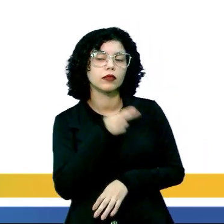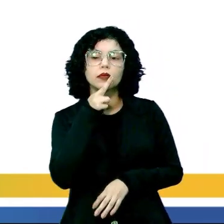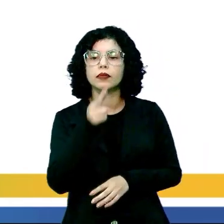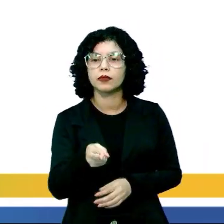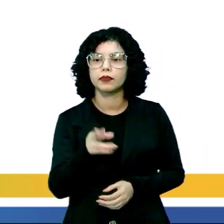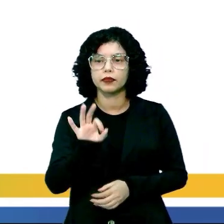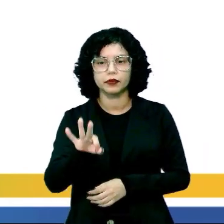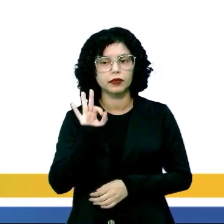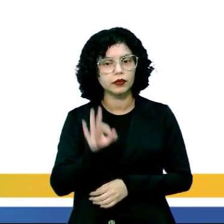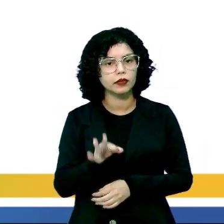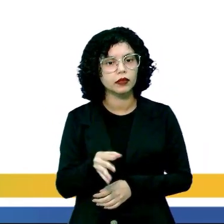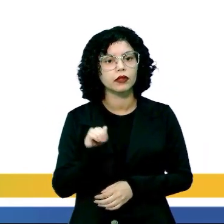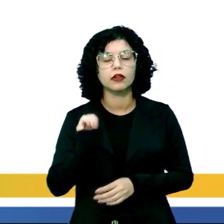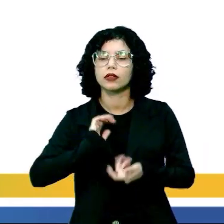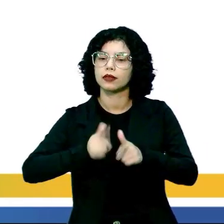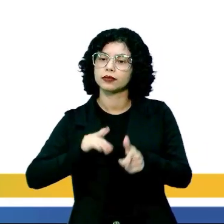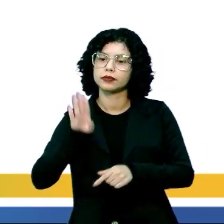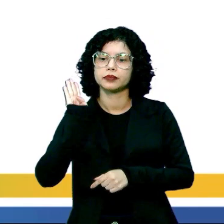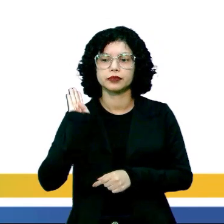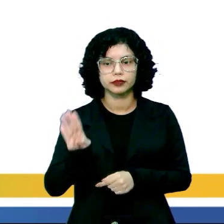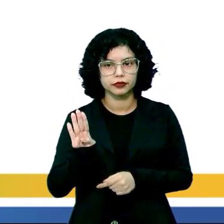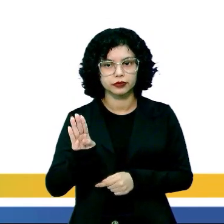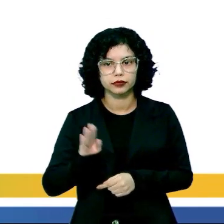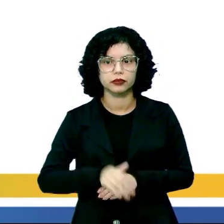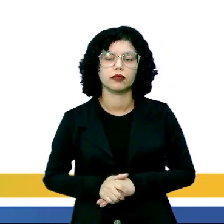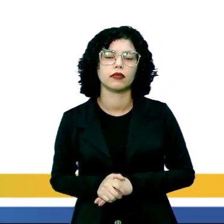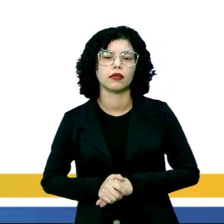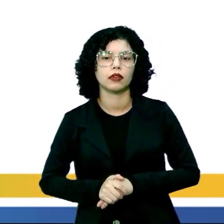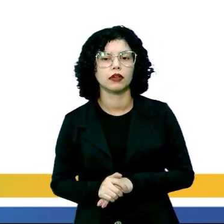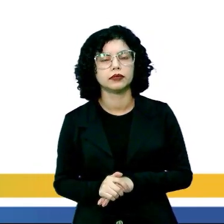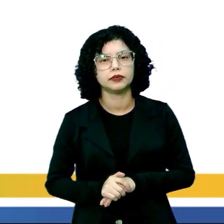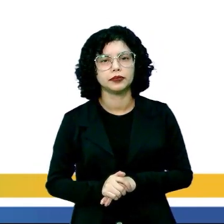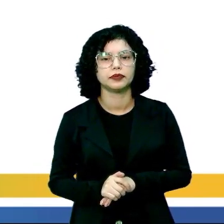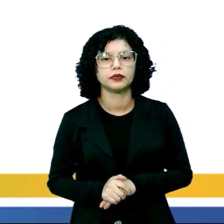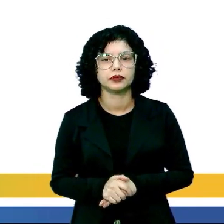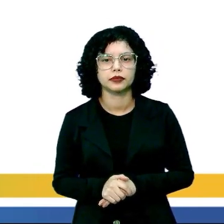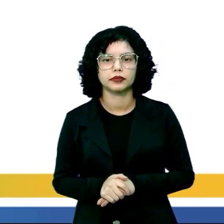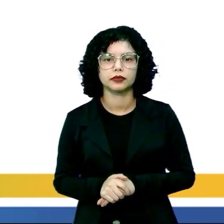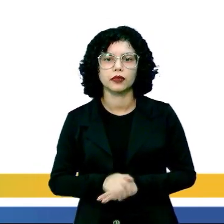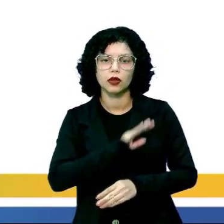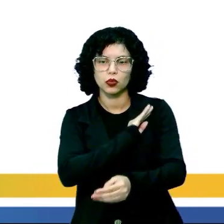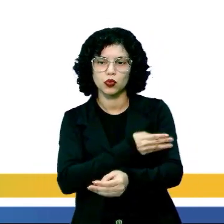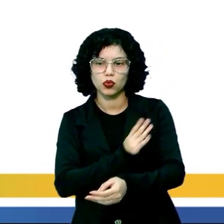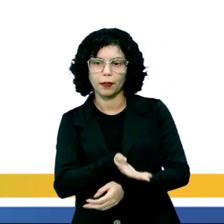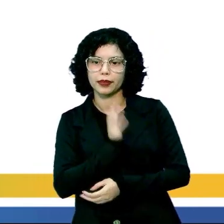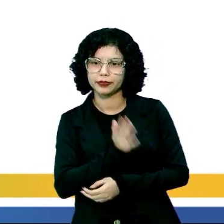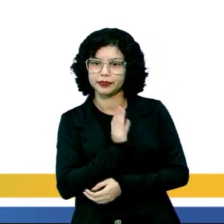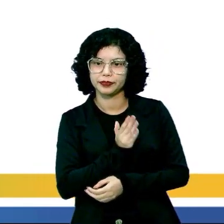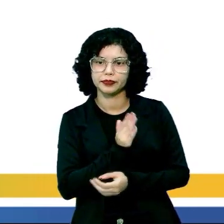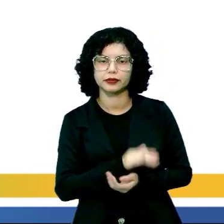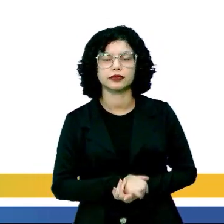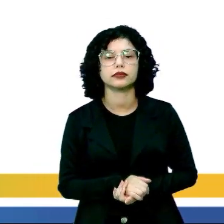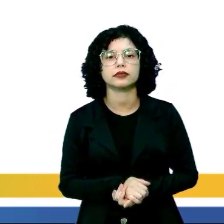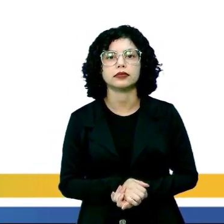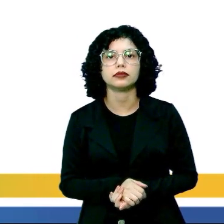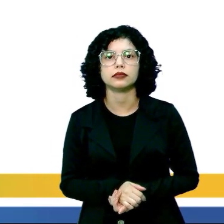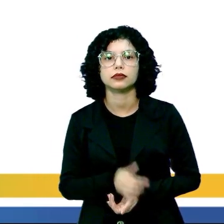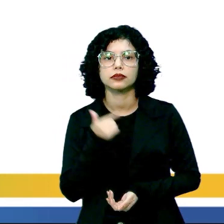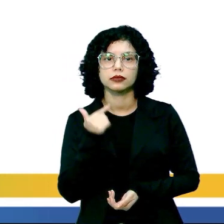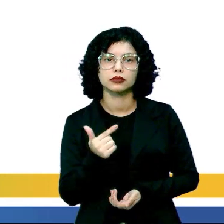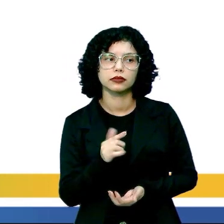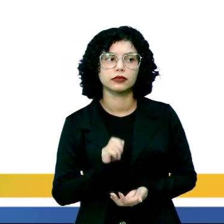alternativa correta é a alternativa B, gás, oxigênio e nutrientes para os músculos cardíacos, tá? Questão